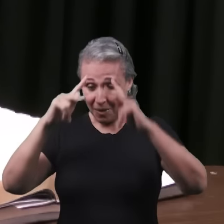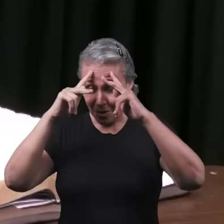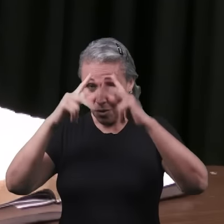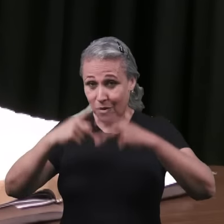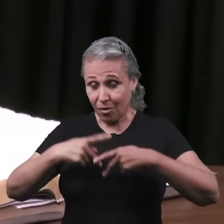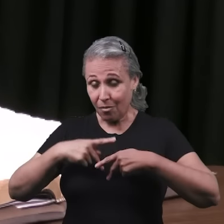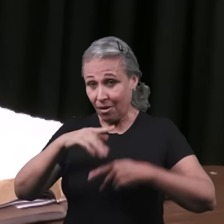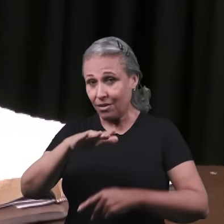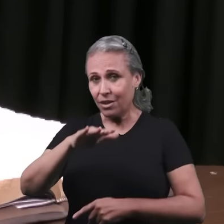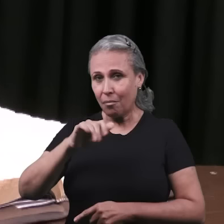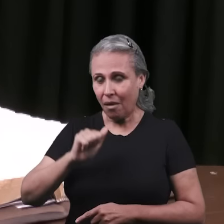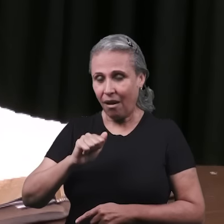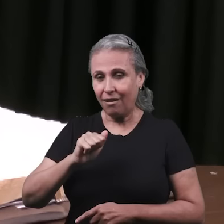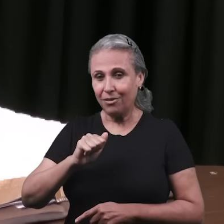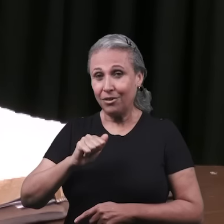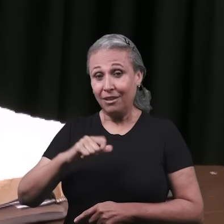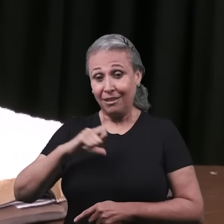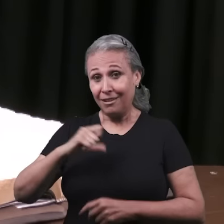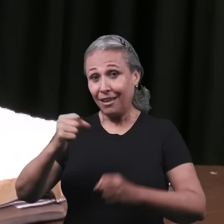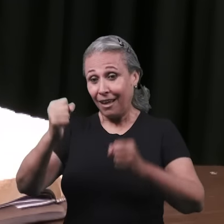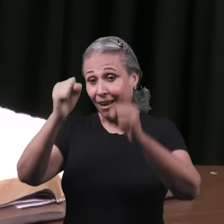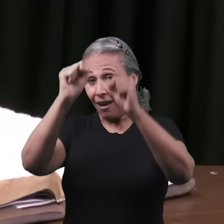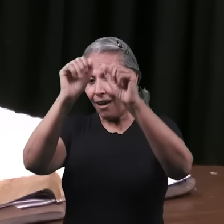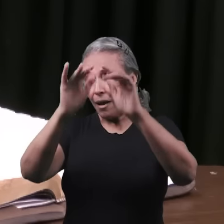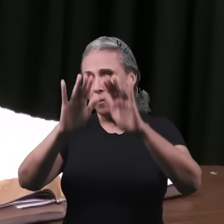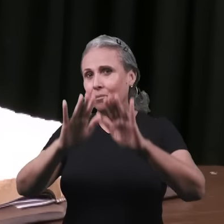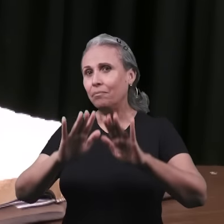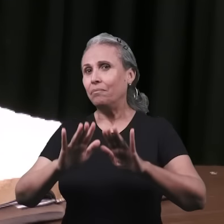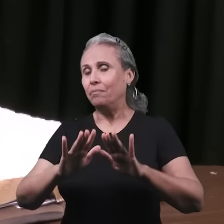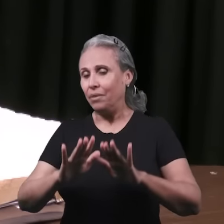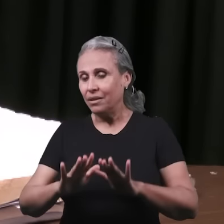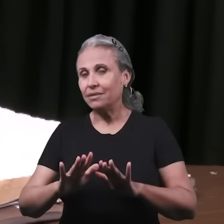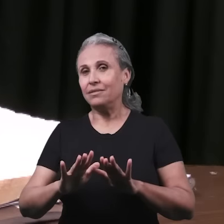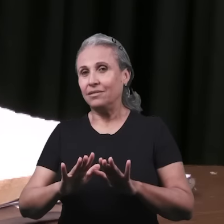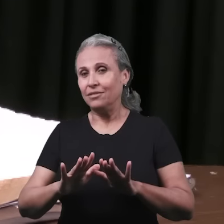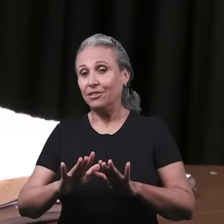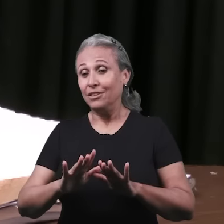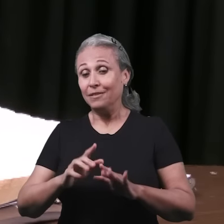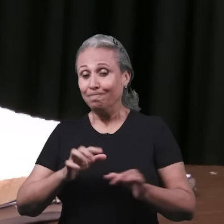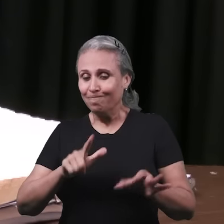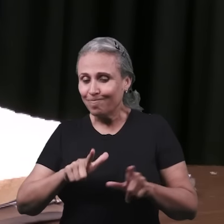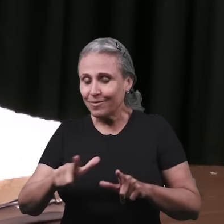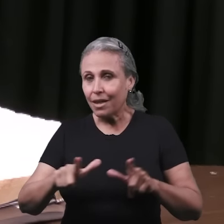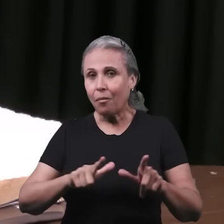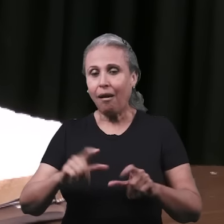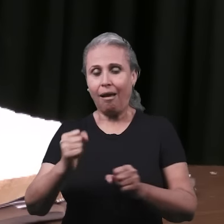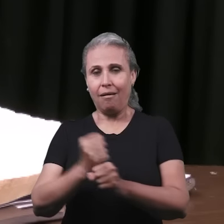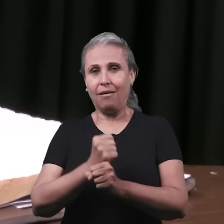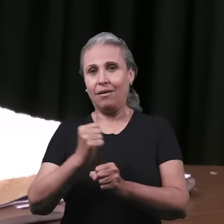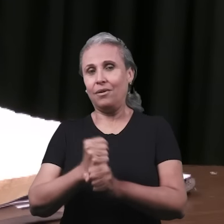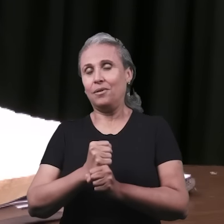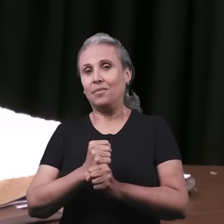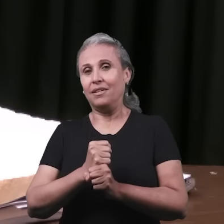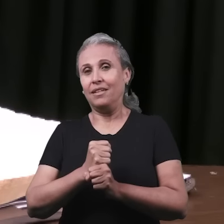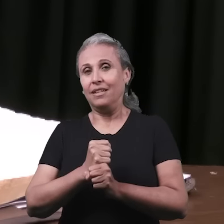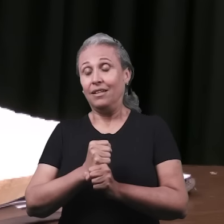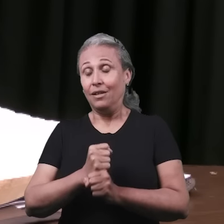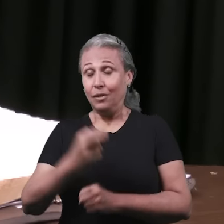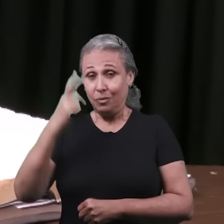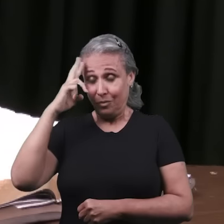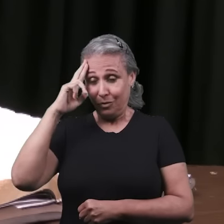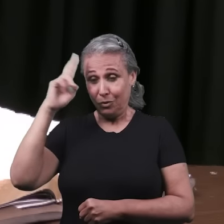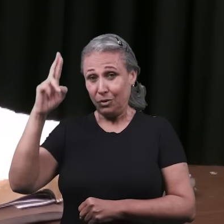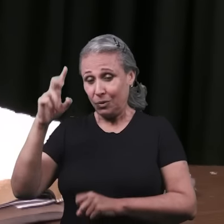ele é um privilegiado, porque ele está sendo chamado para a realização de uma obra. Só que o Senhor, ele